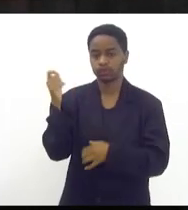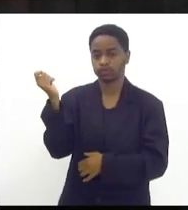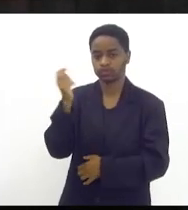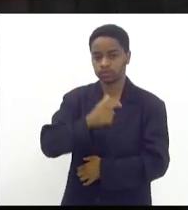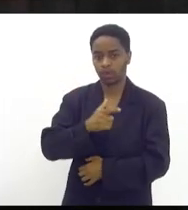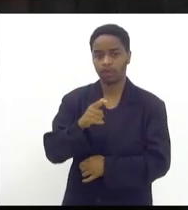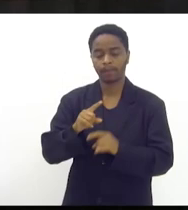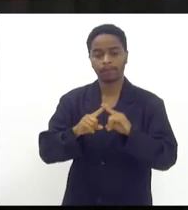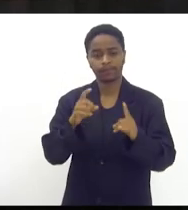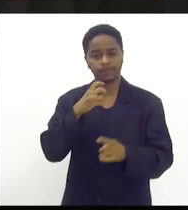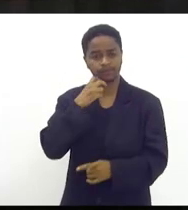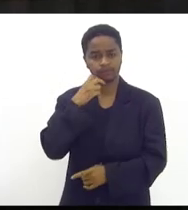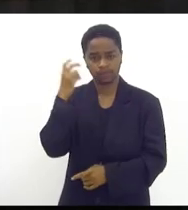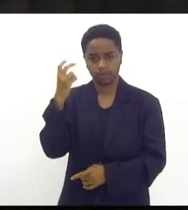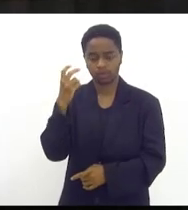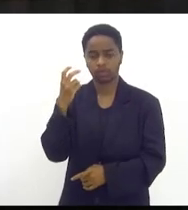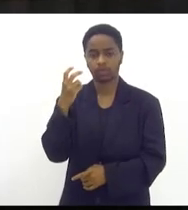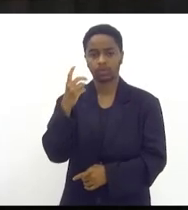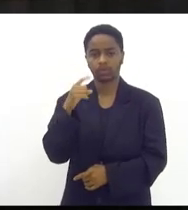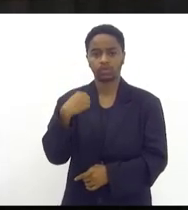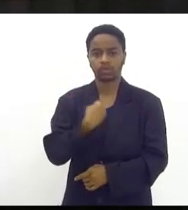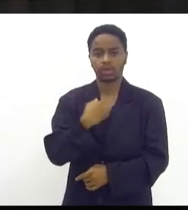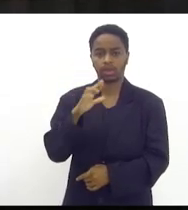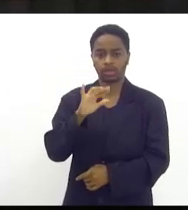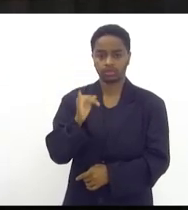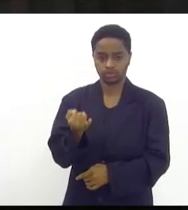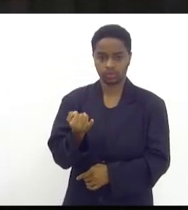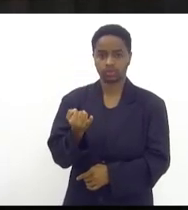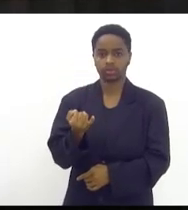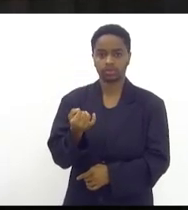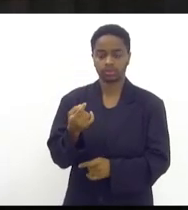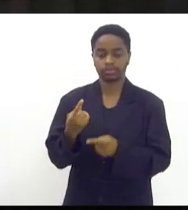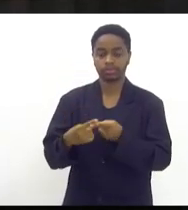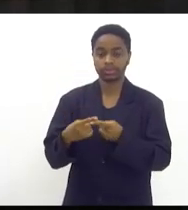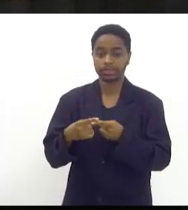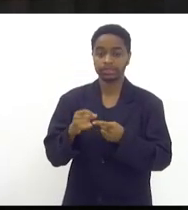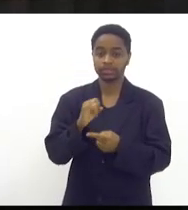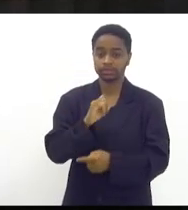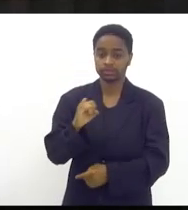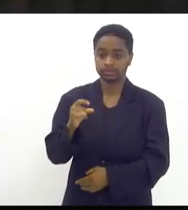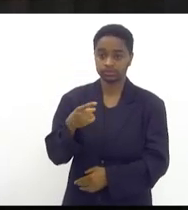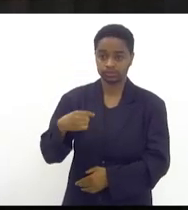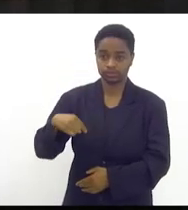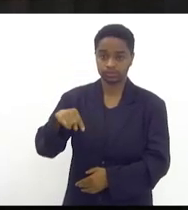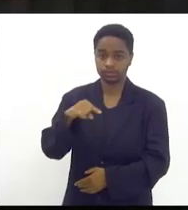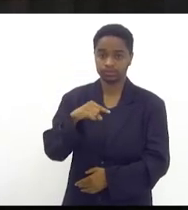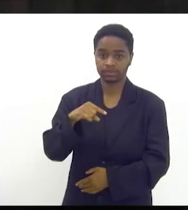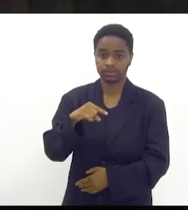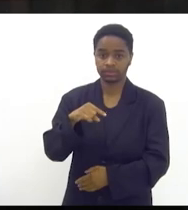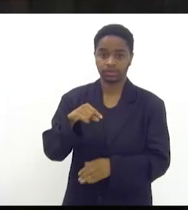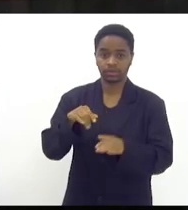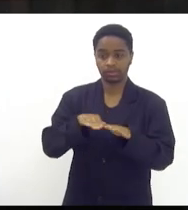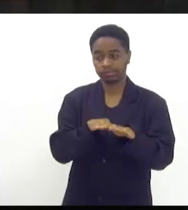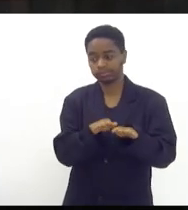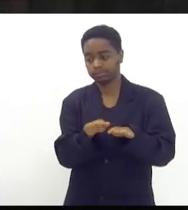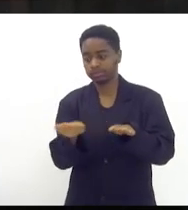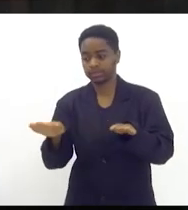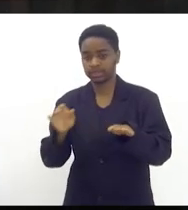vergonha a nossa RJ, quando você sai dos limites de São Gonçalo para